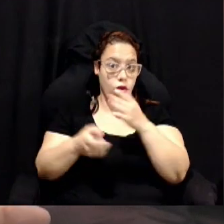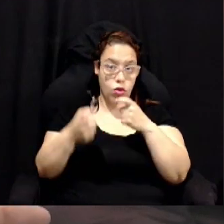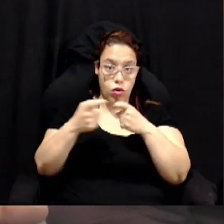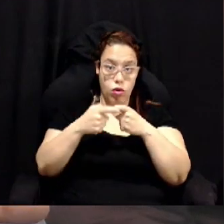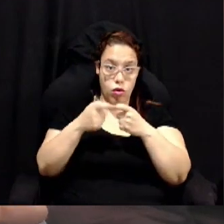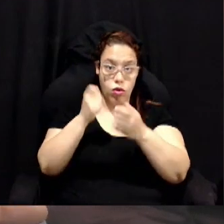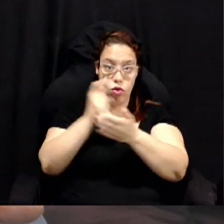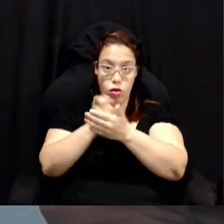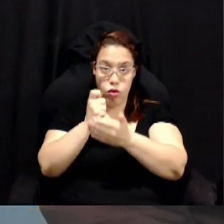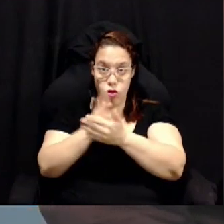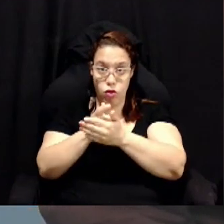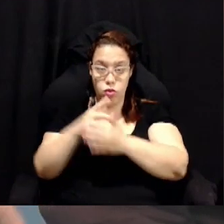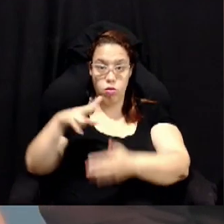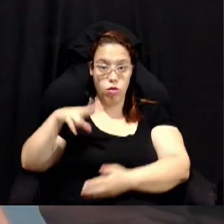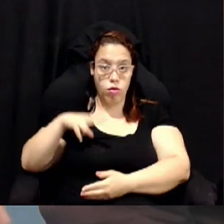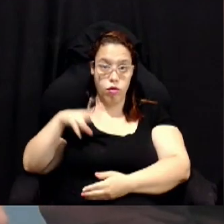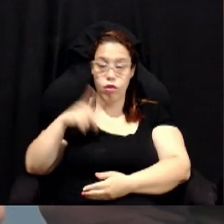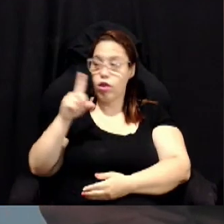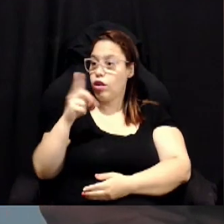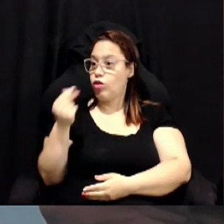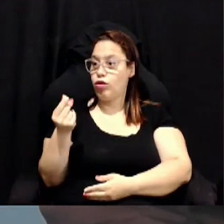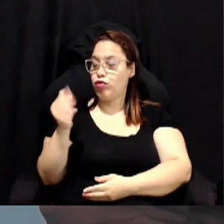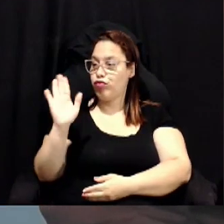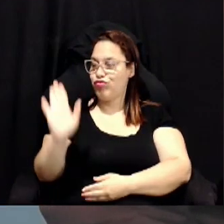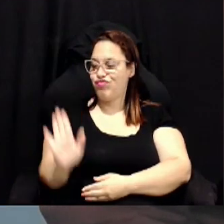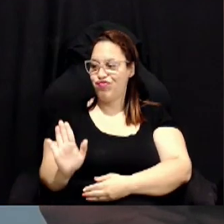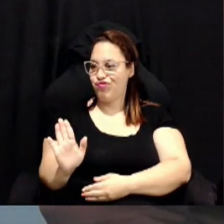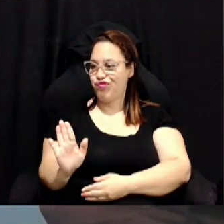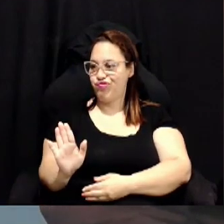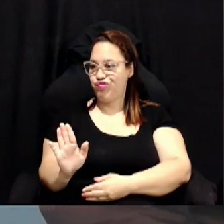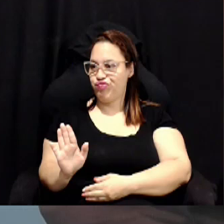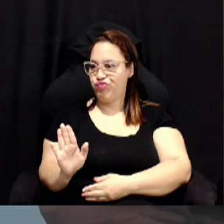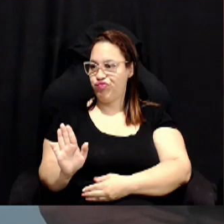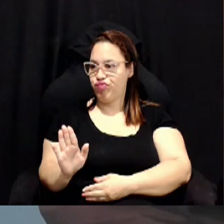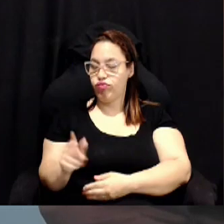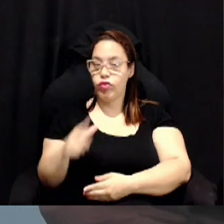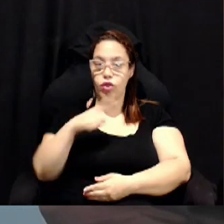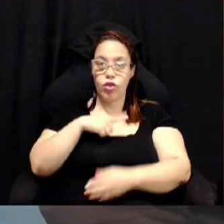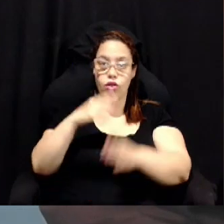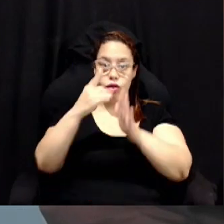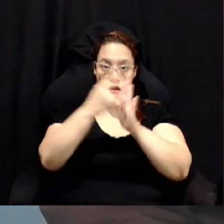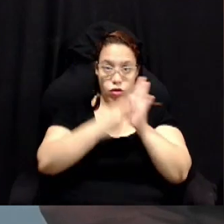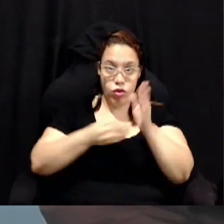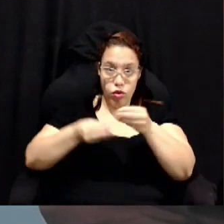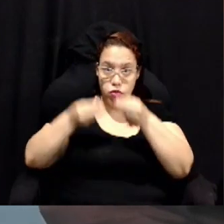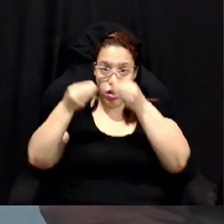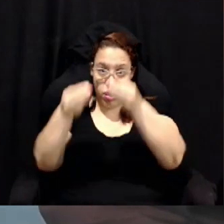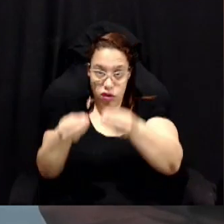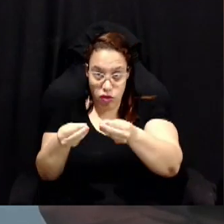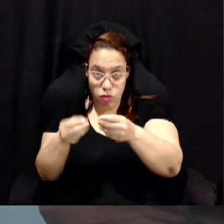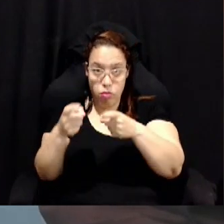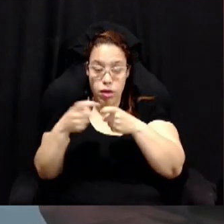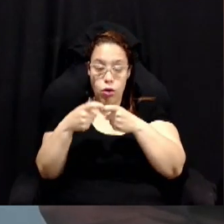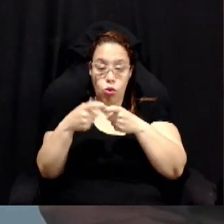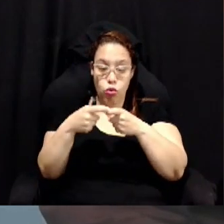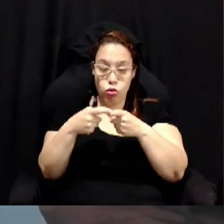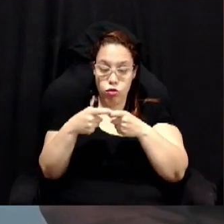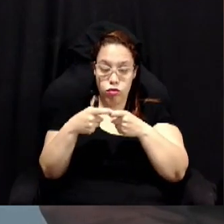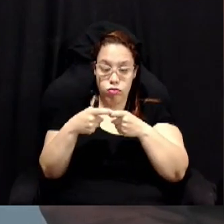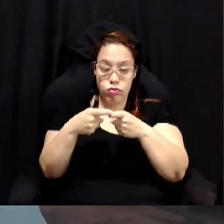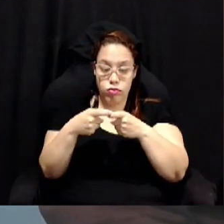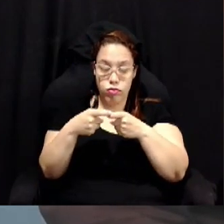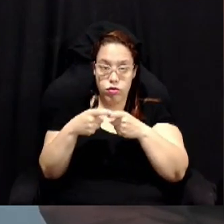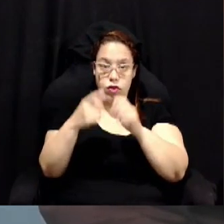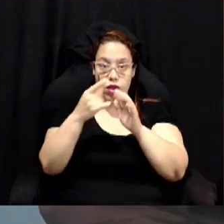um particular, que não é barato, ela pagava um particular para poder ter esse laudo, para poder levar para a consulta. E através desse projeto